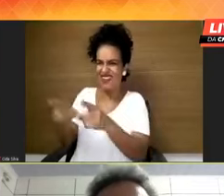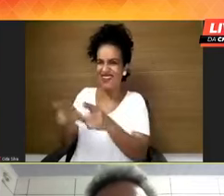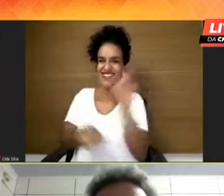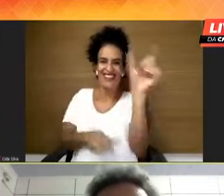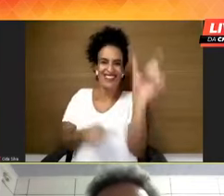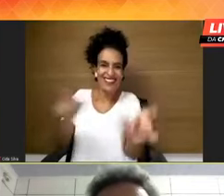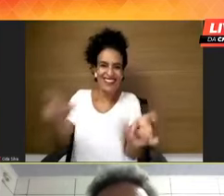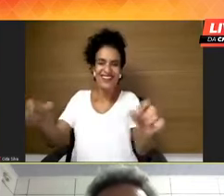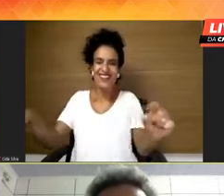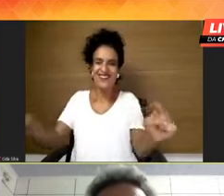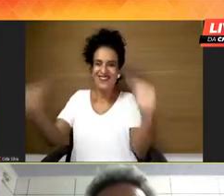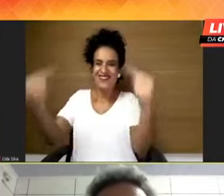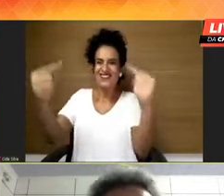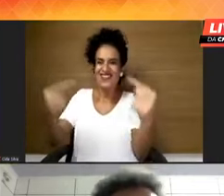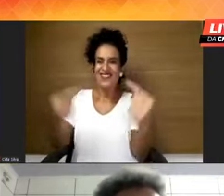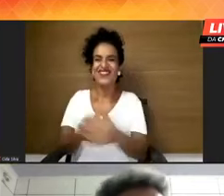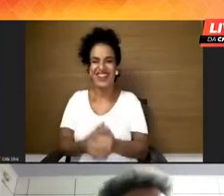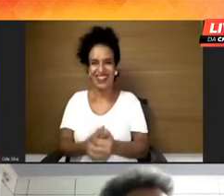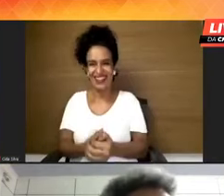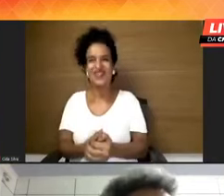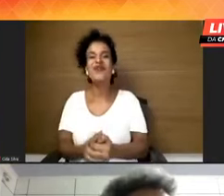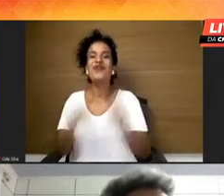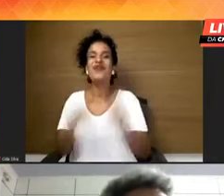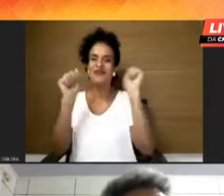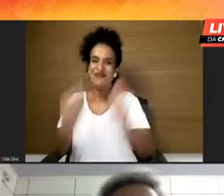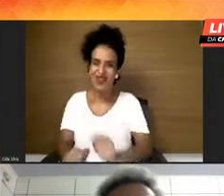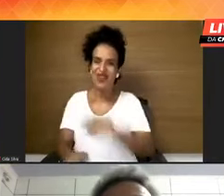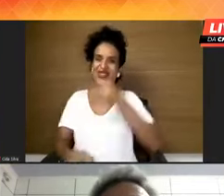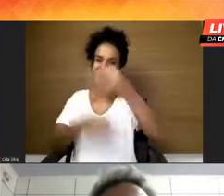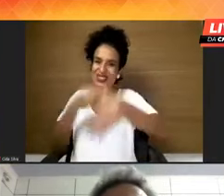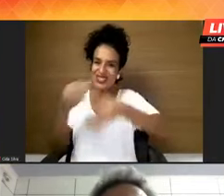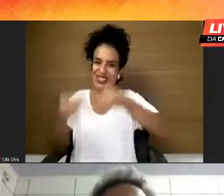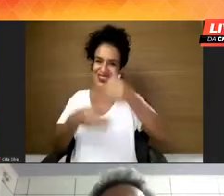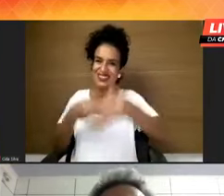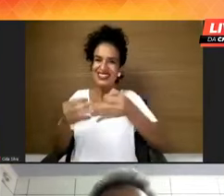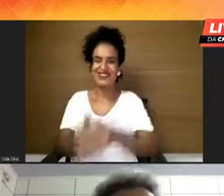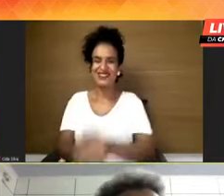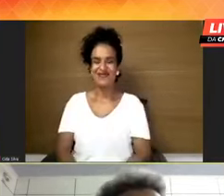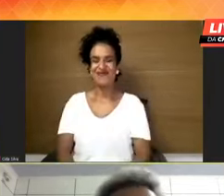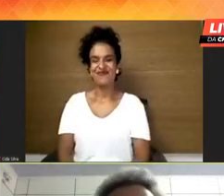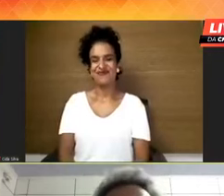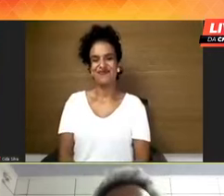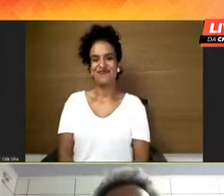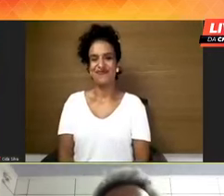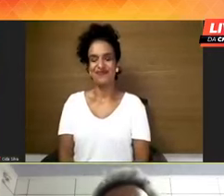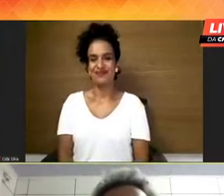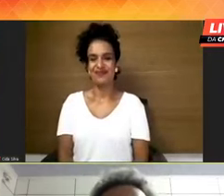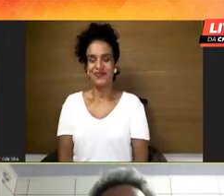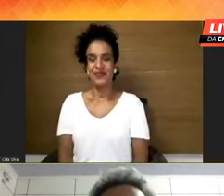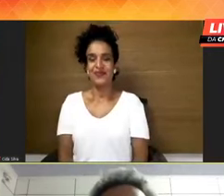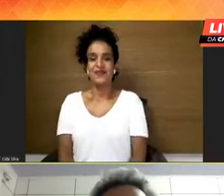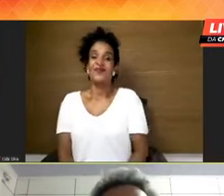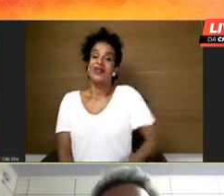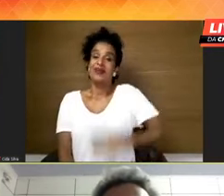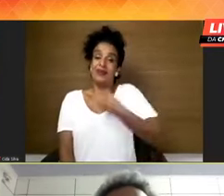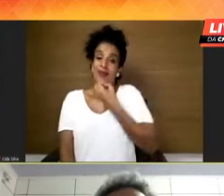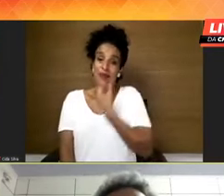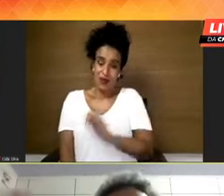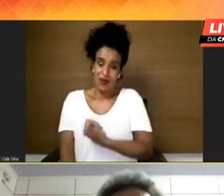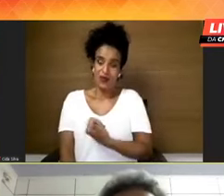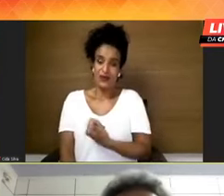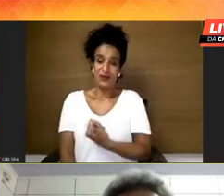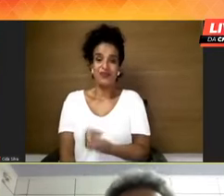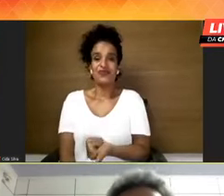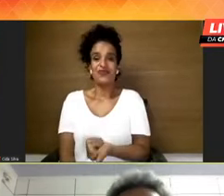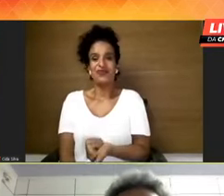as condições de fazer o debate. Bom, queria que, num pacote,